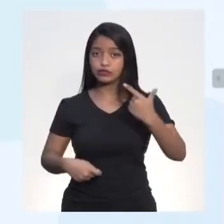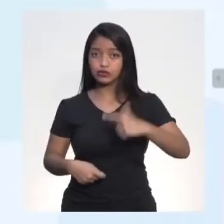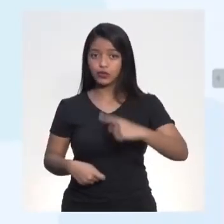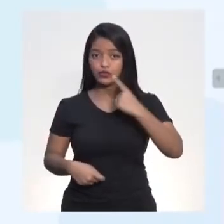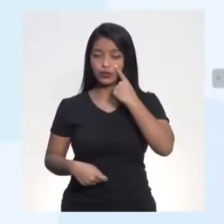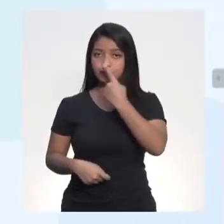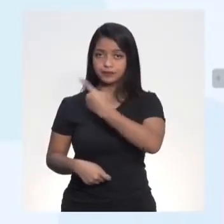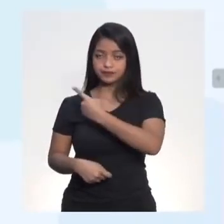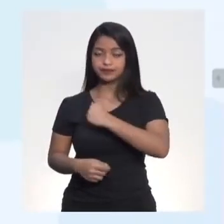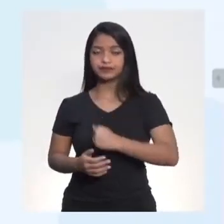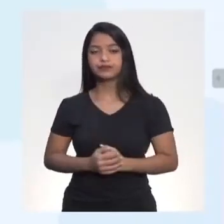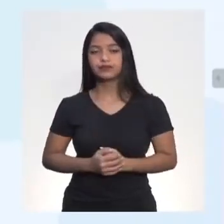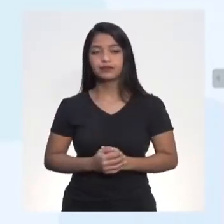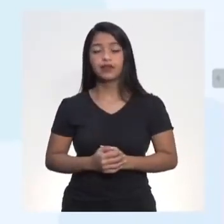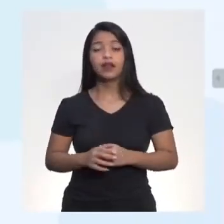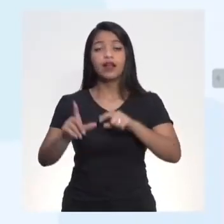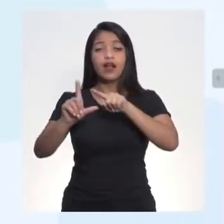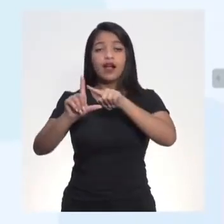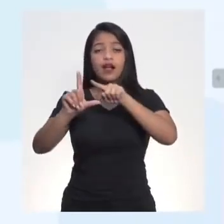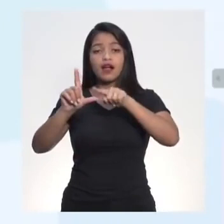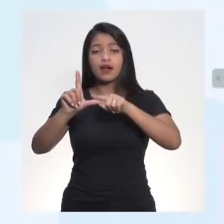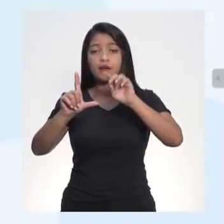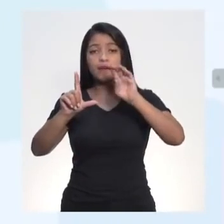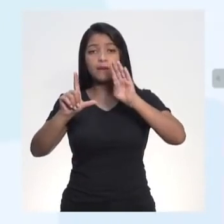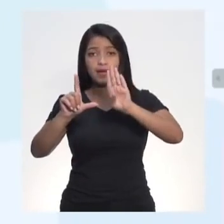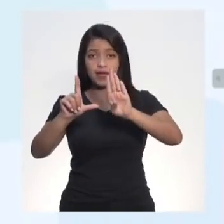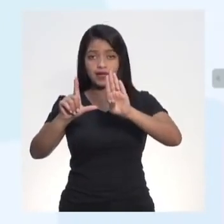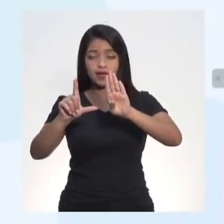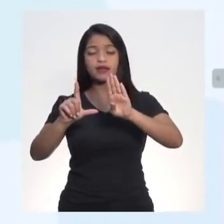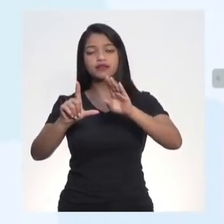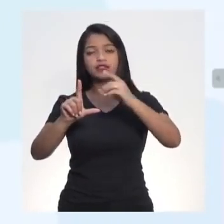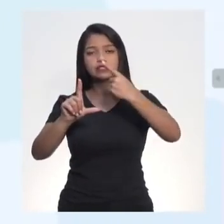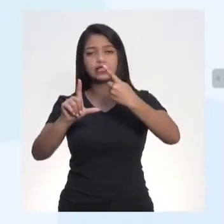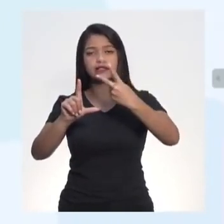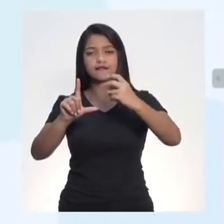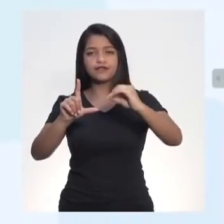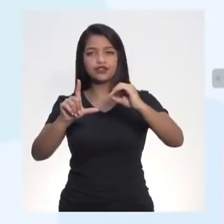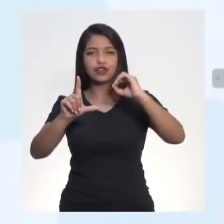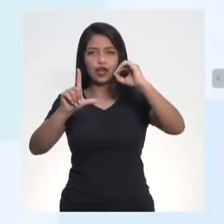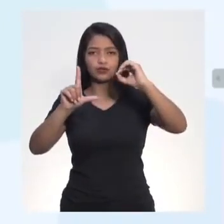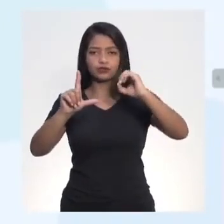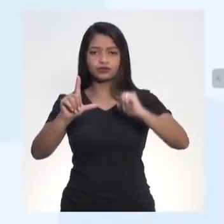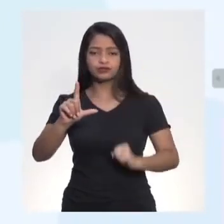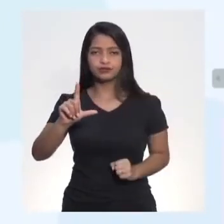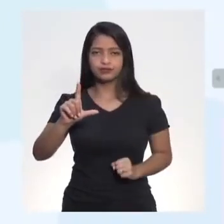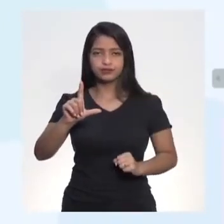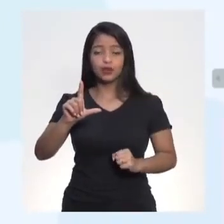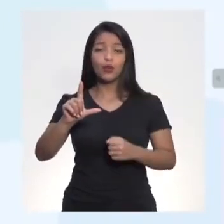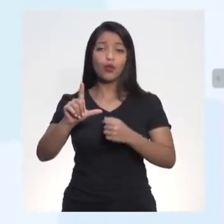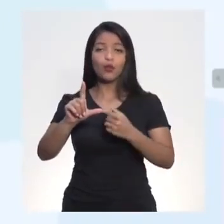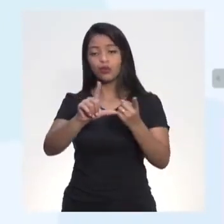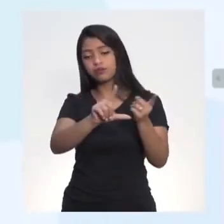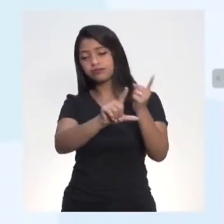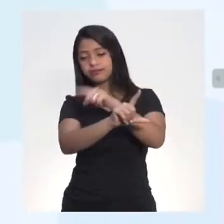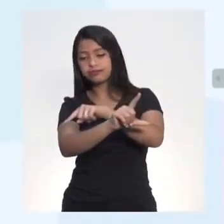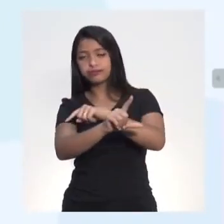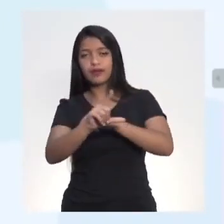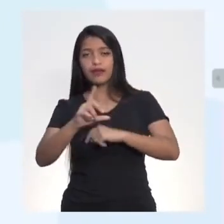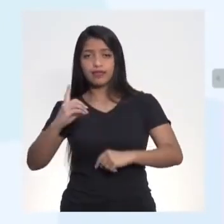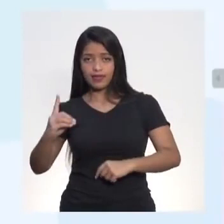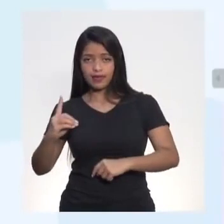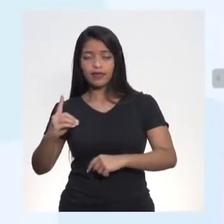120 graus o B. Eu posso dizer que o D também é 120 graus. Qual que é o correspondente do D? É